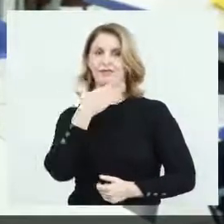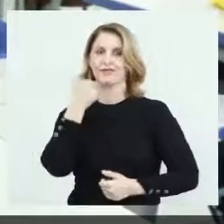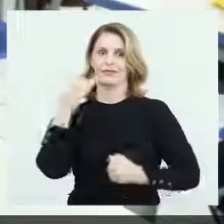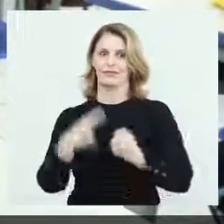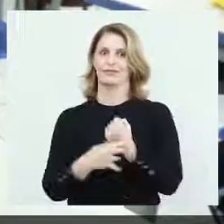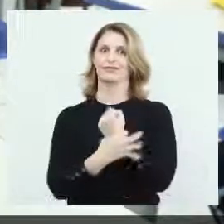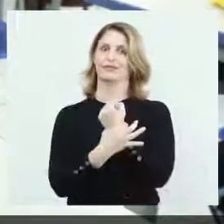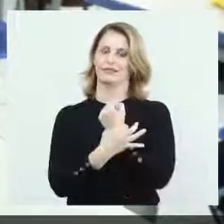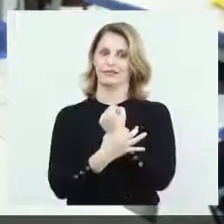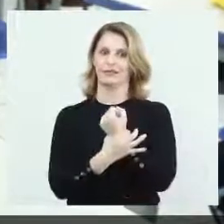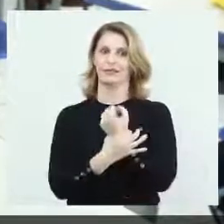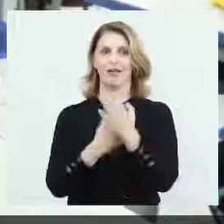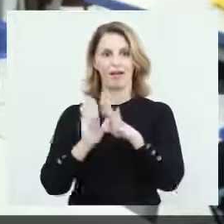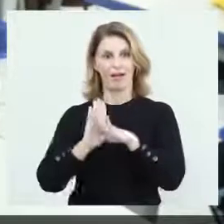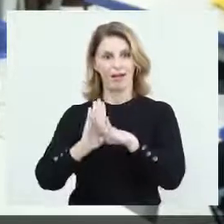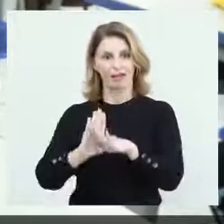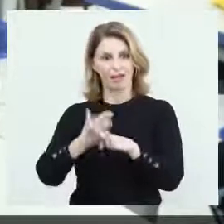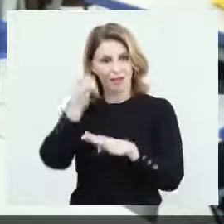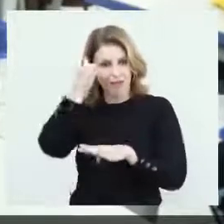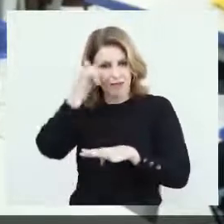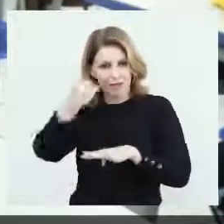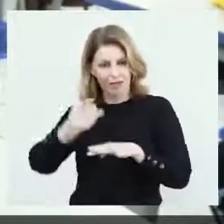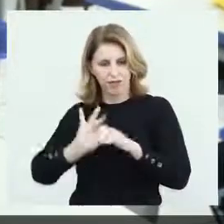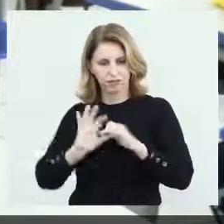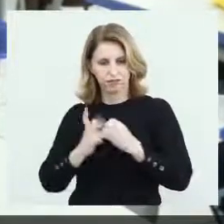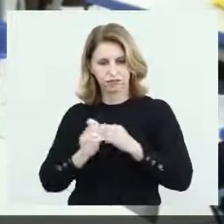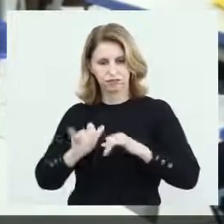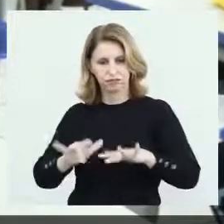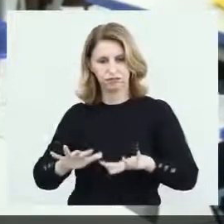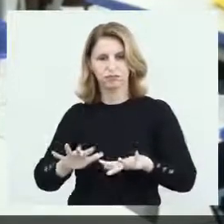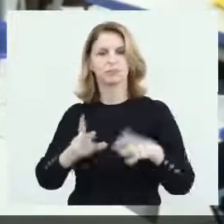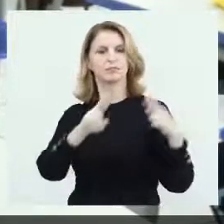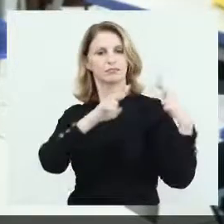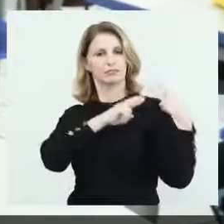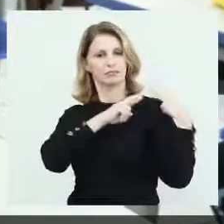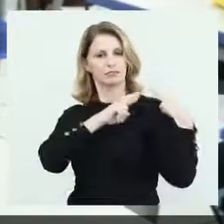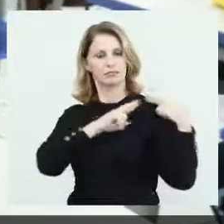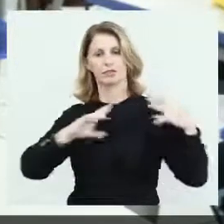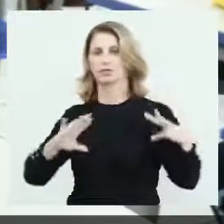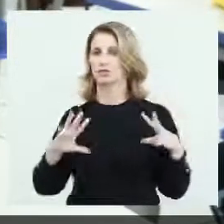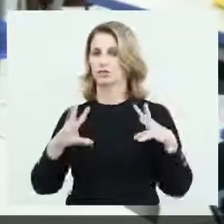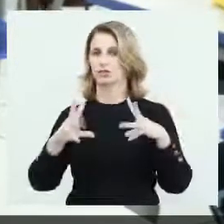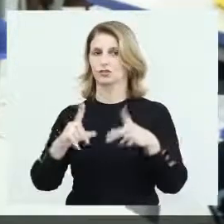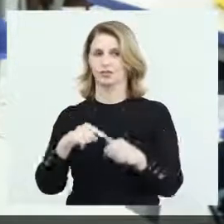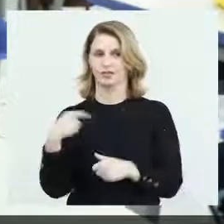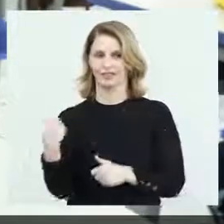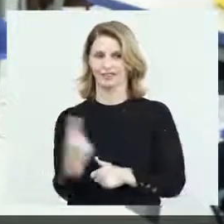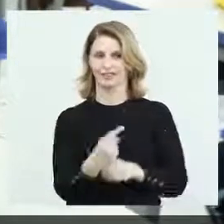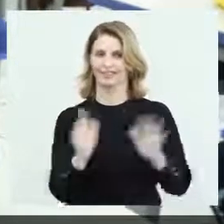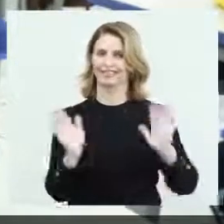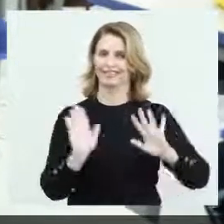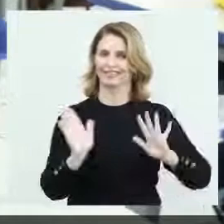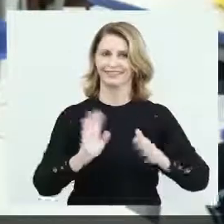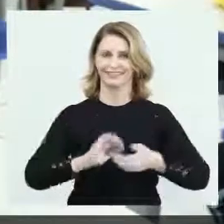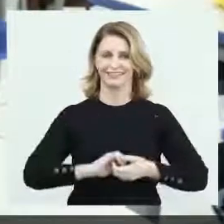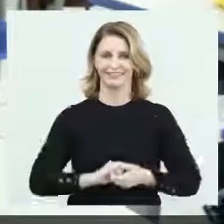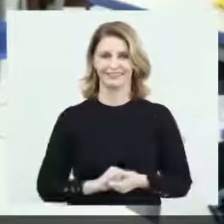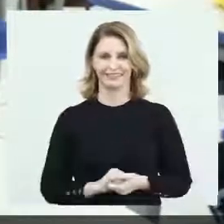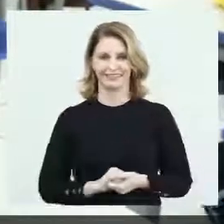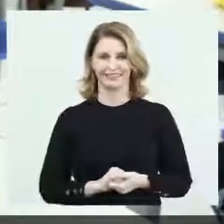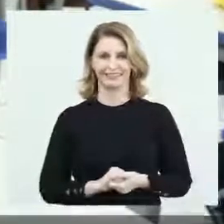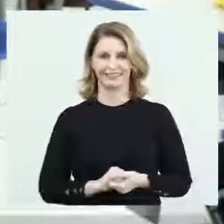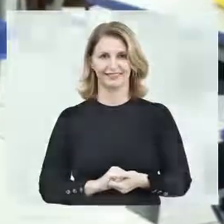segurança. É isso aí, pessoal. Ajudar no combate ao coronavírus é responsabilidade de todos nós. Até mais.